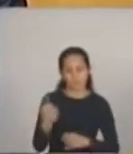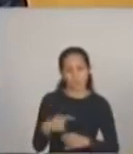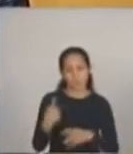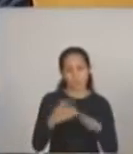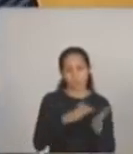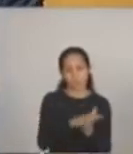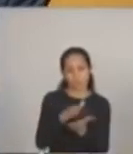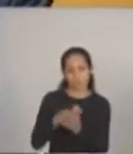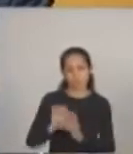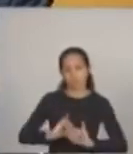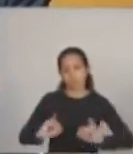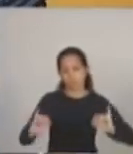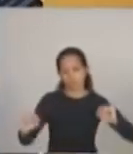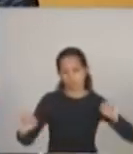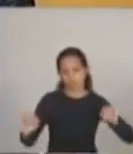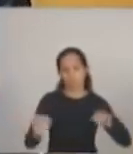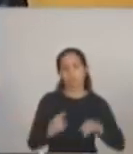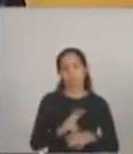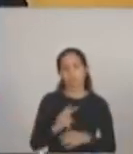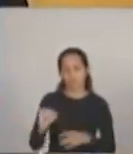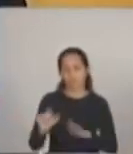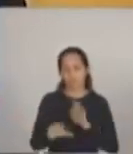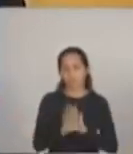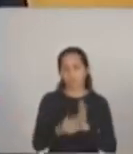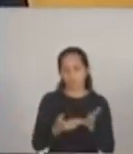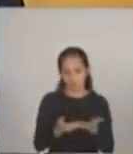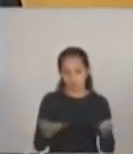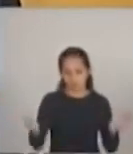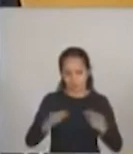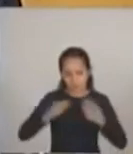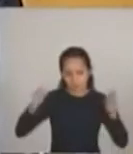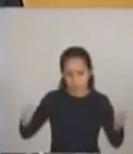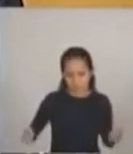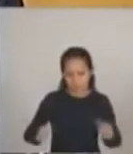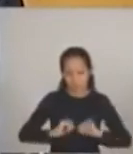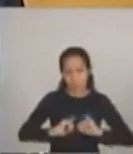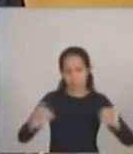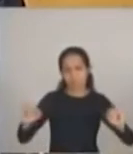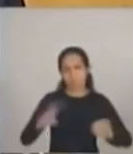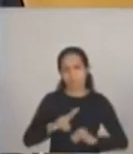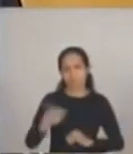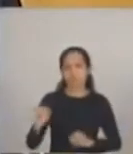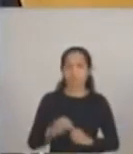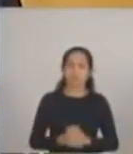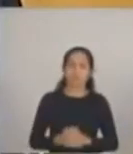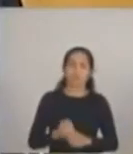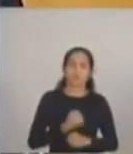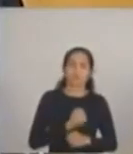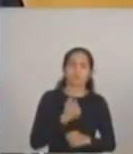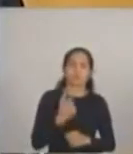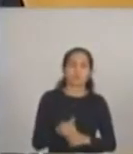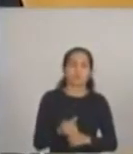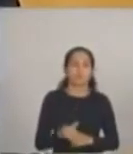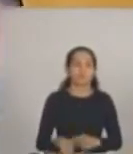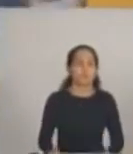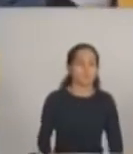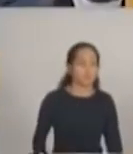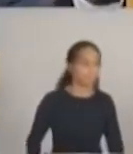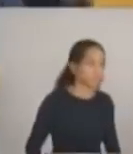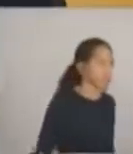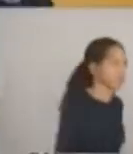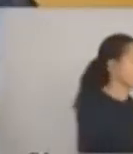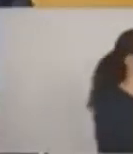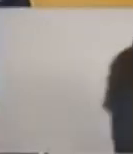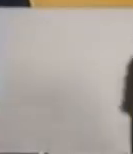Nós mesmos vamos promulgar essa lei. Então, em mesa para promulgação. Item 7, deputado Majeski, para